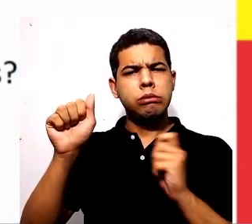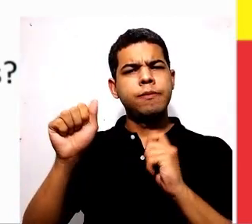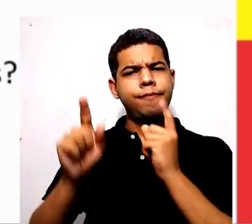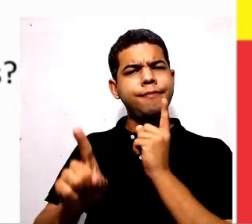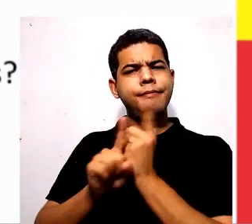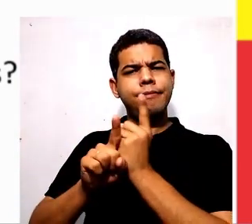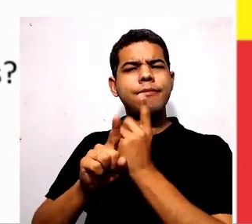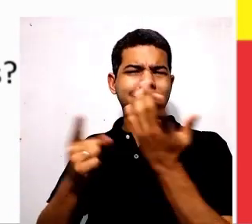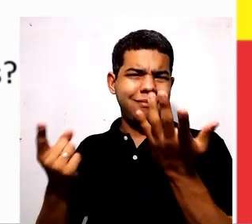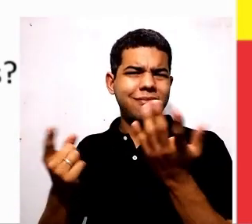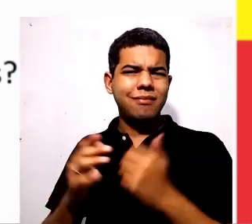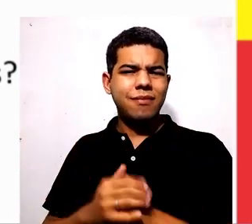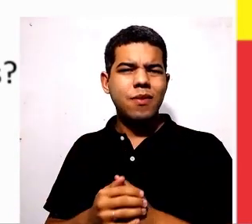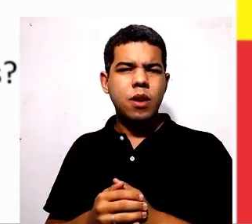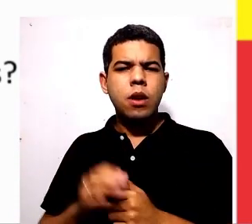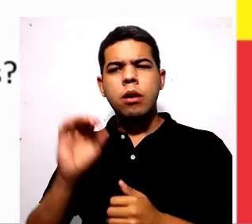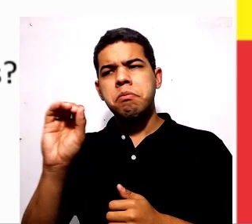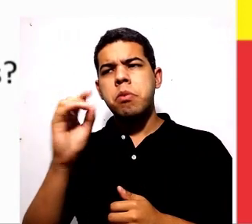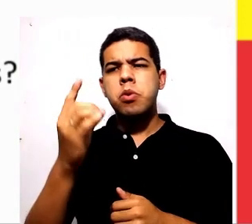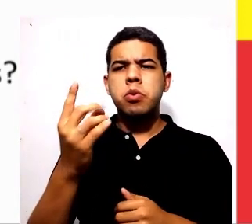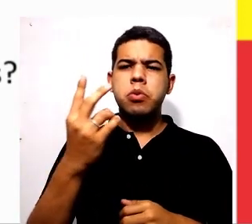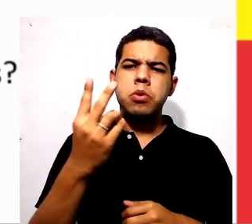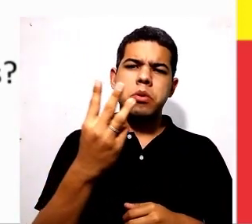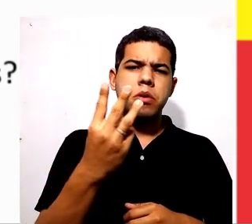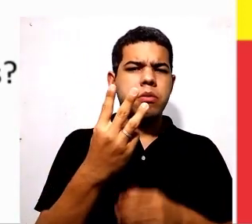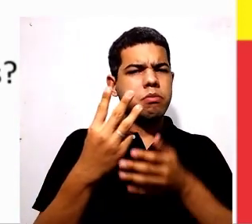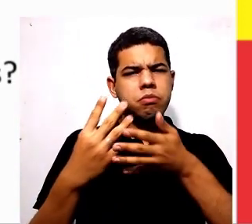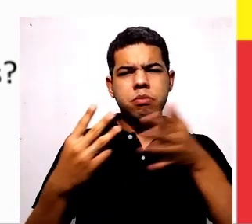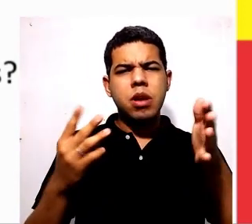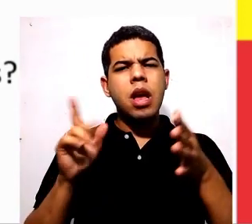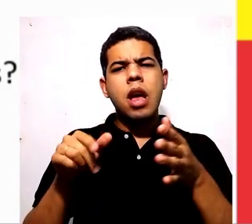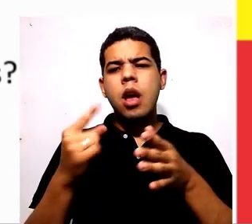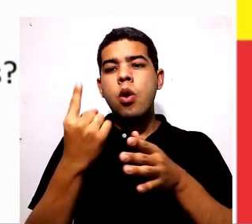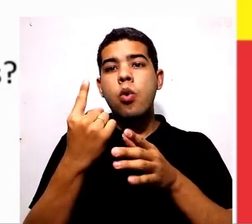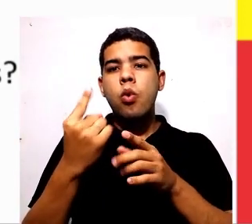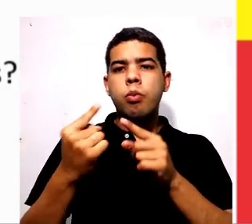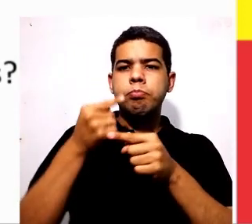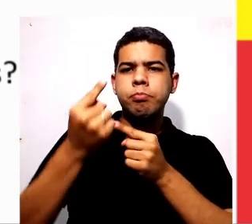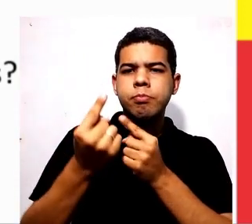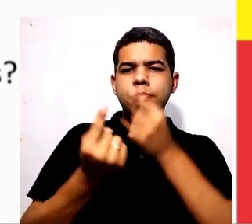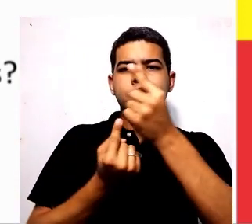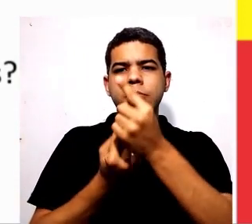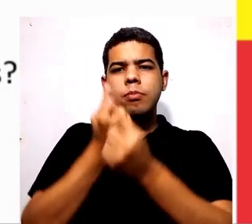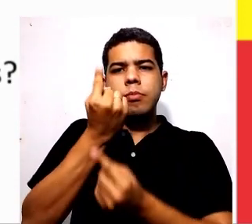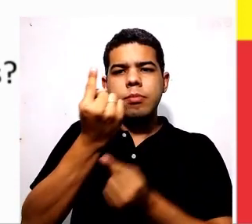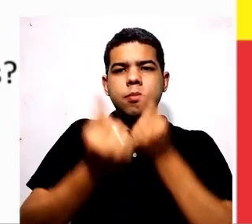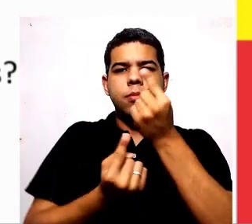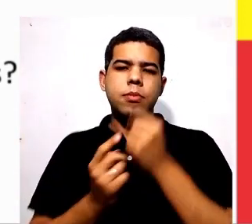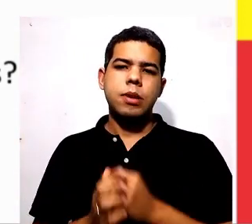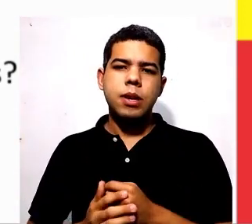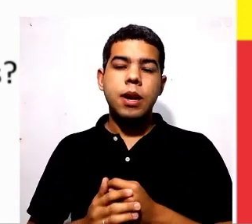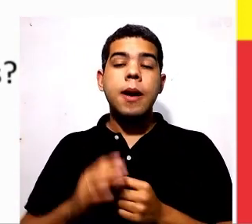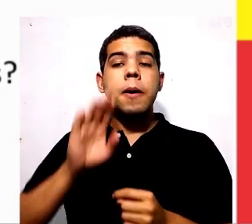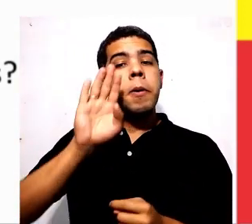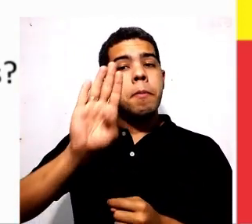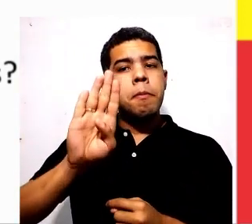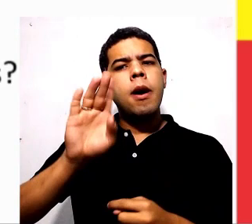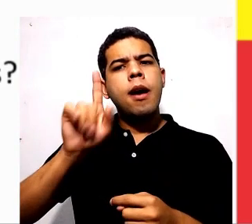para saber um padrão, não é? 0, 1, 2, é sempre acrescentando 1. E a letra